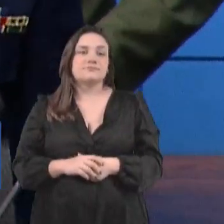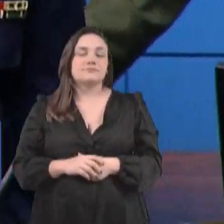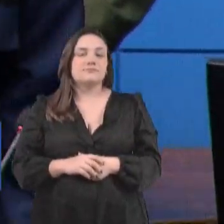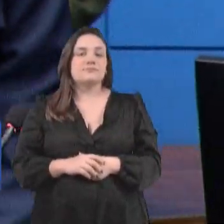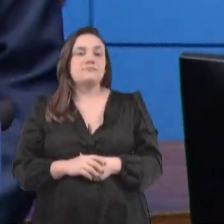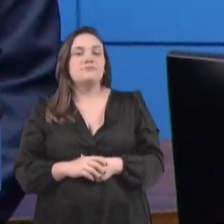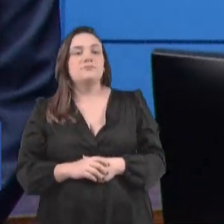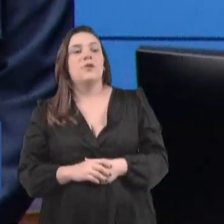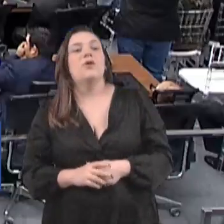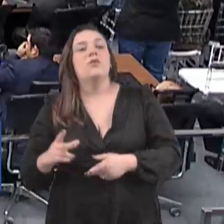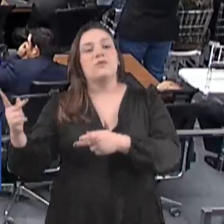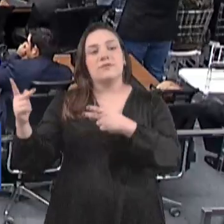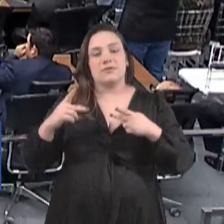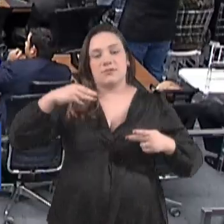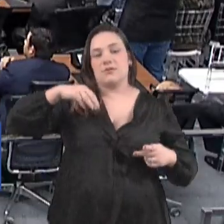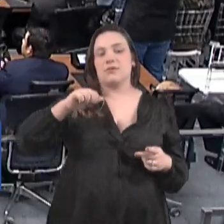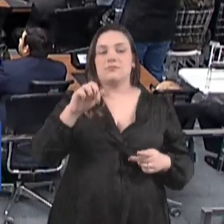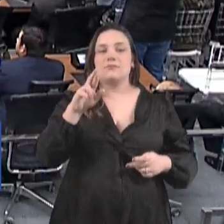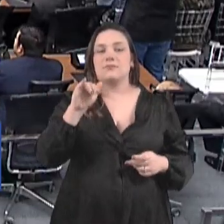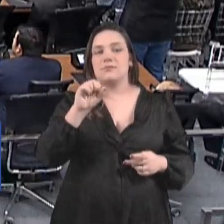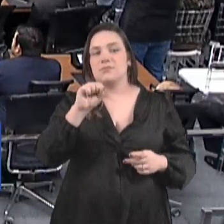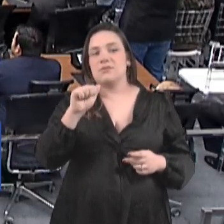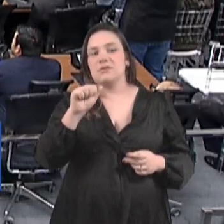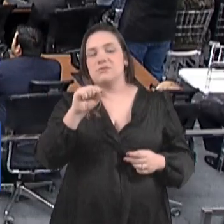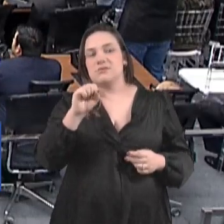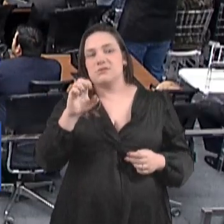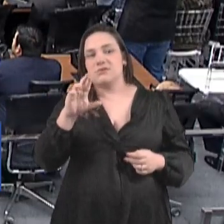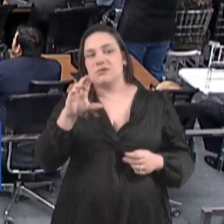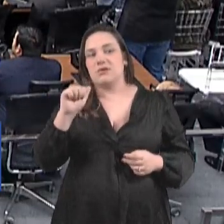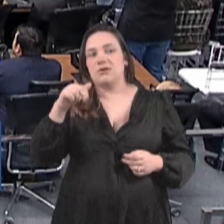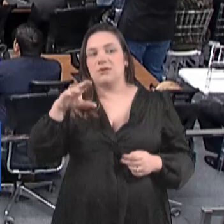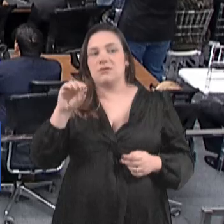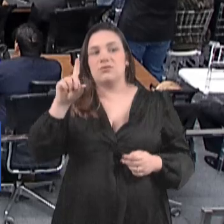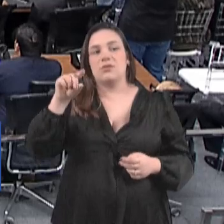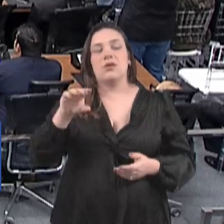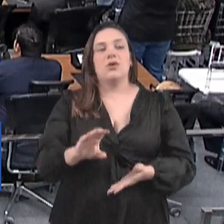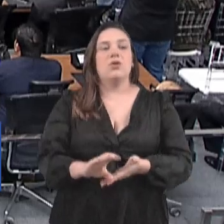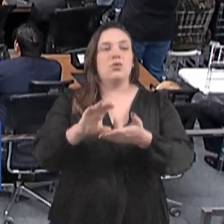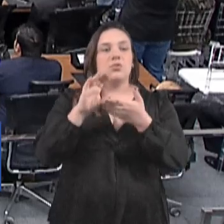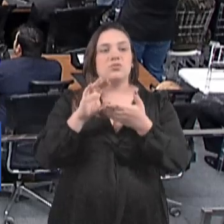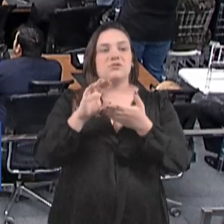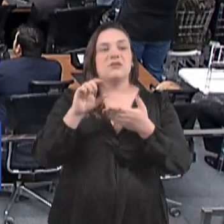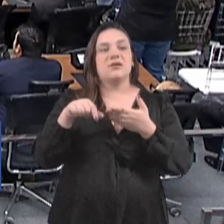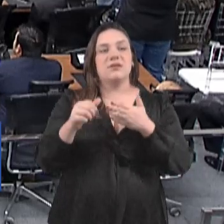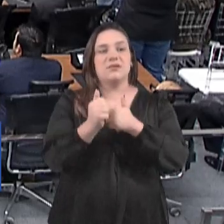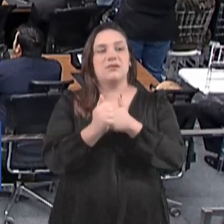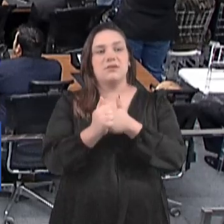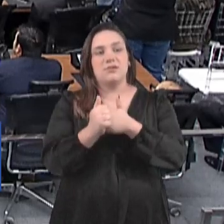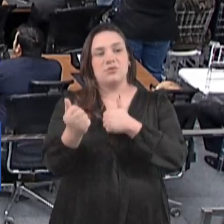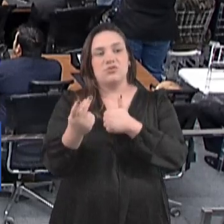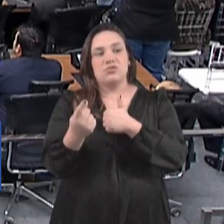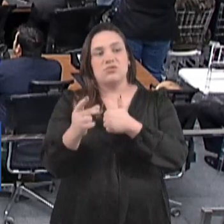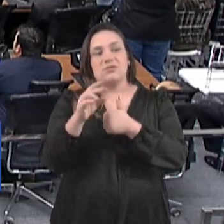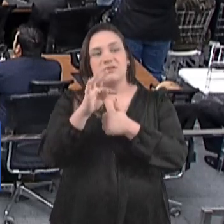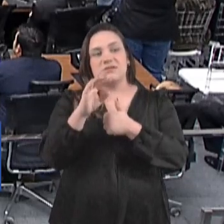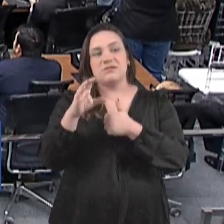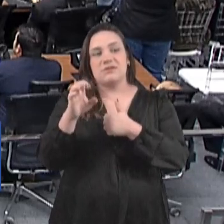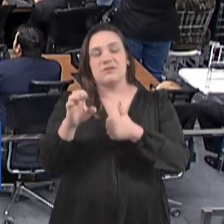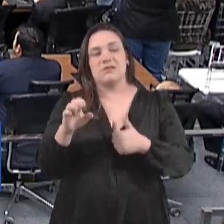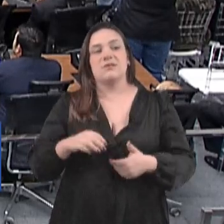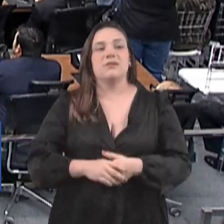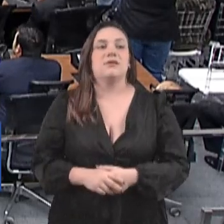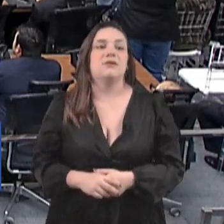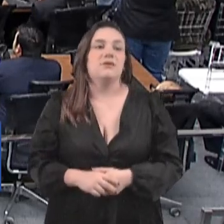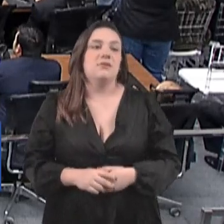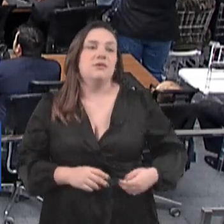Convidamos a professora Marisa Monteiro Serrano, conselheira aposentada do Tribunal de Contas do Estado de Mato Grosso do Sul.